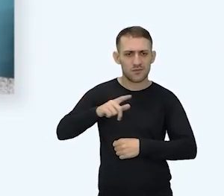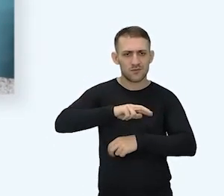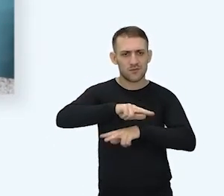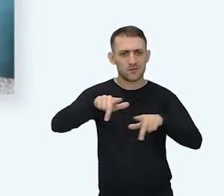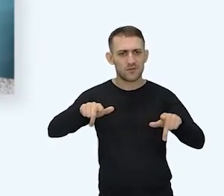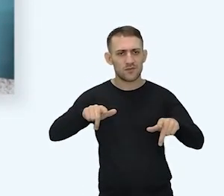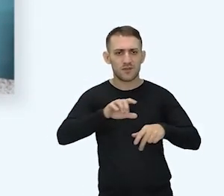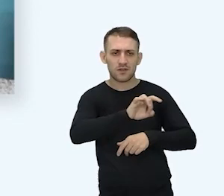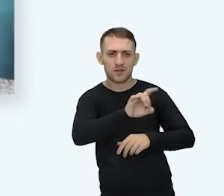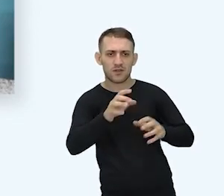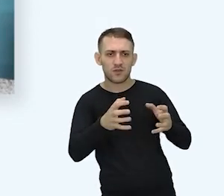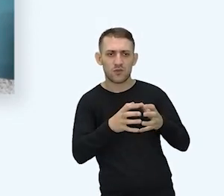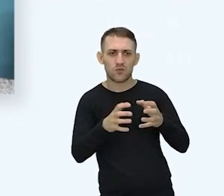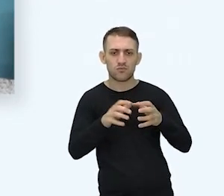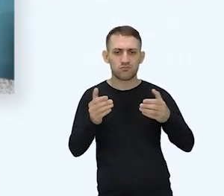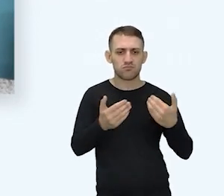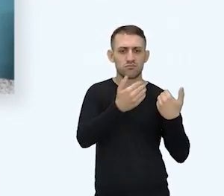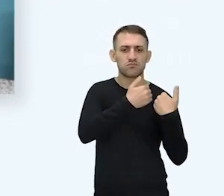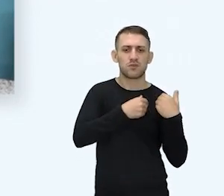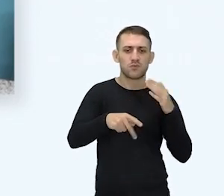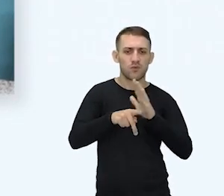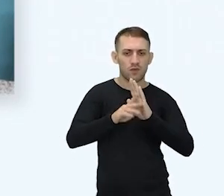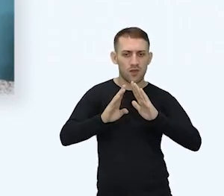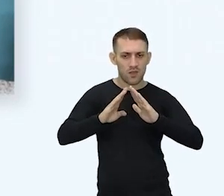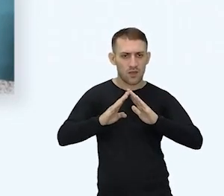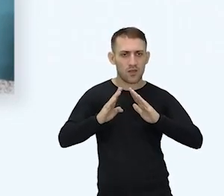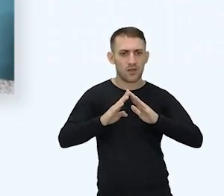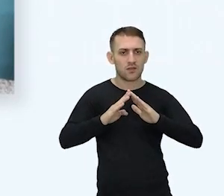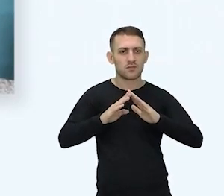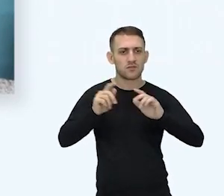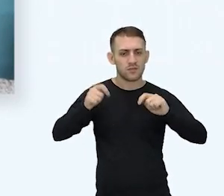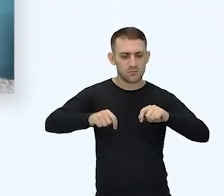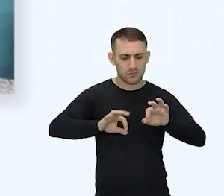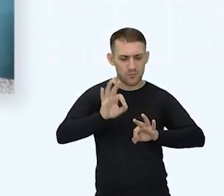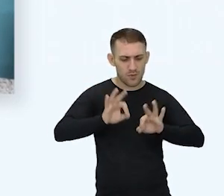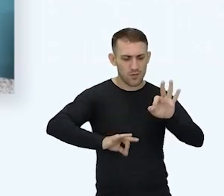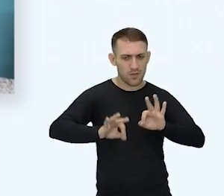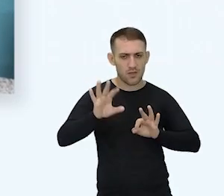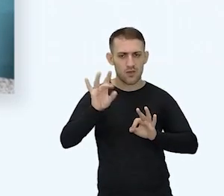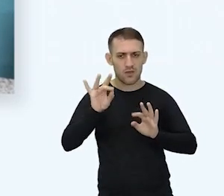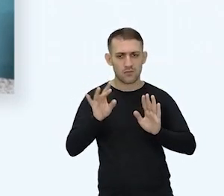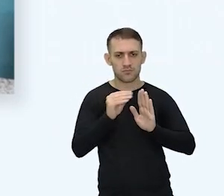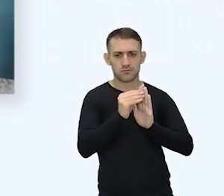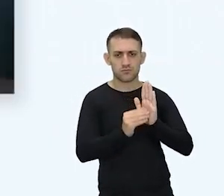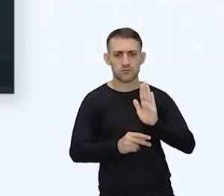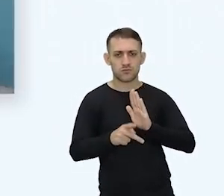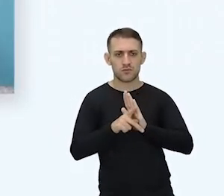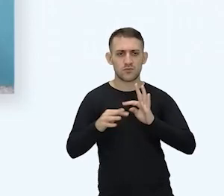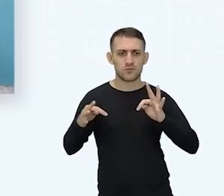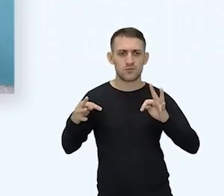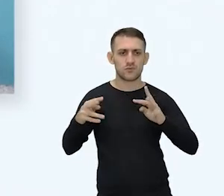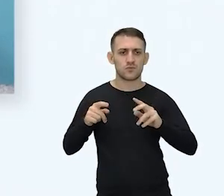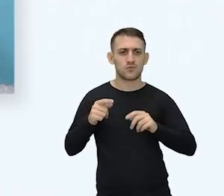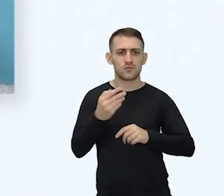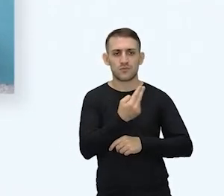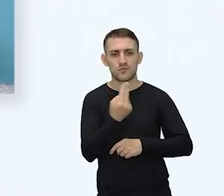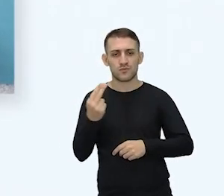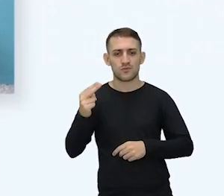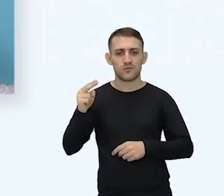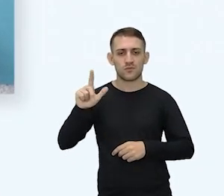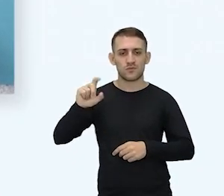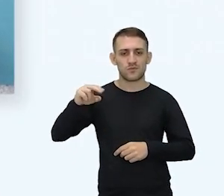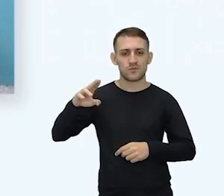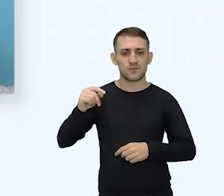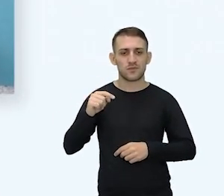enquanto cada grupo ficou responsável por uma parte da casa, desde a montagem, colagem até a parte da pintura. Olá, meu nome é Lu. No